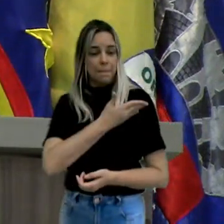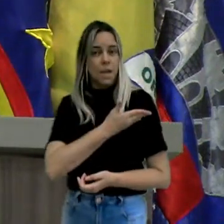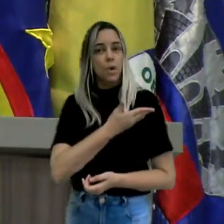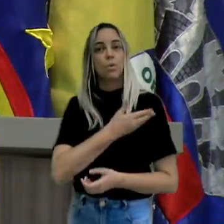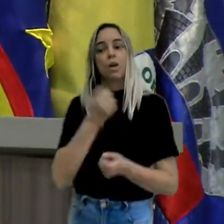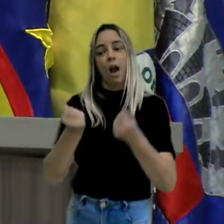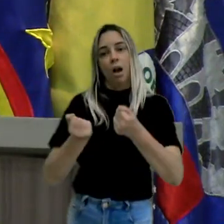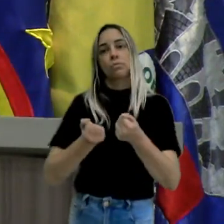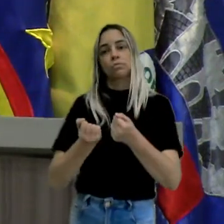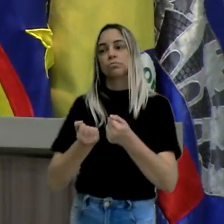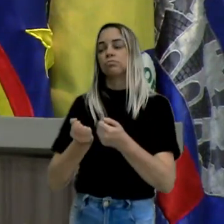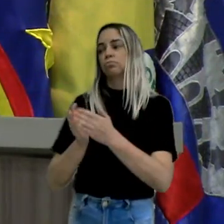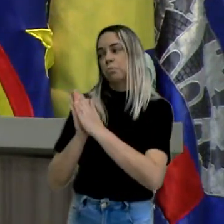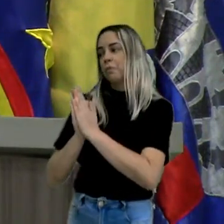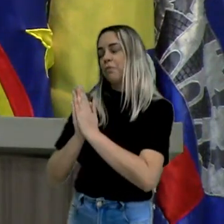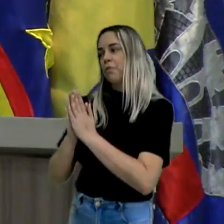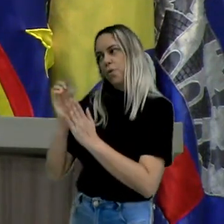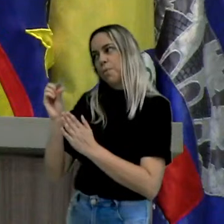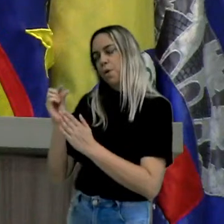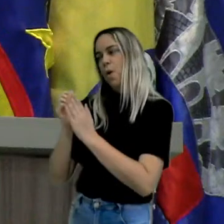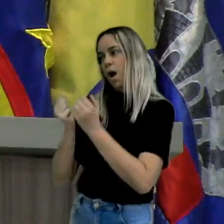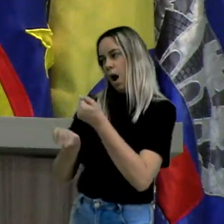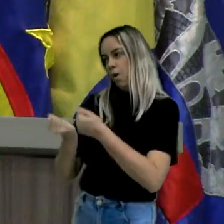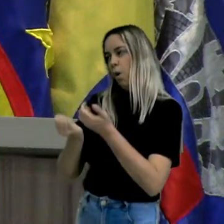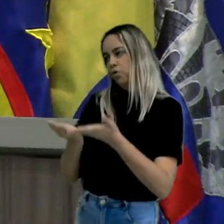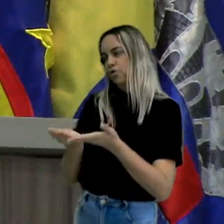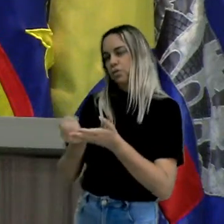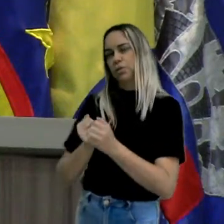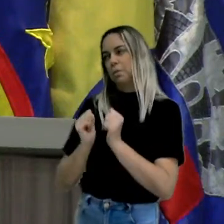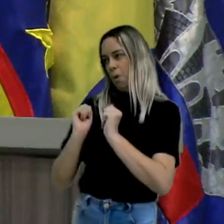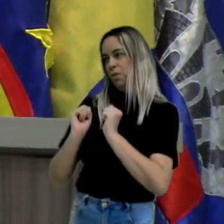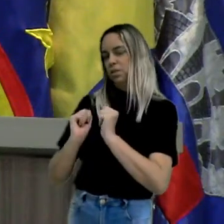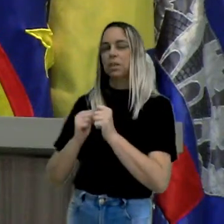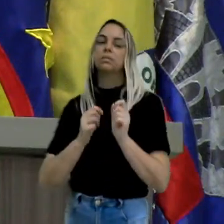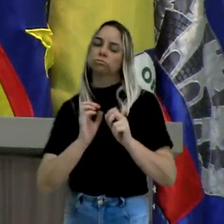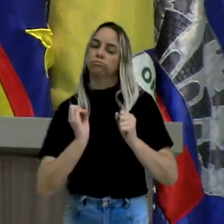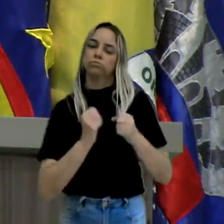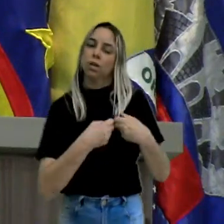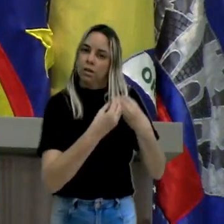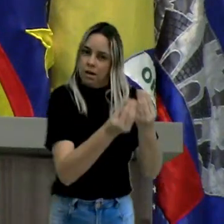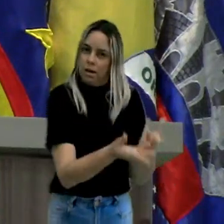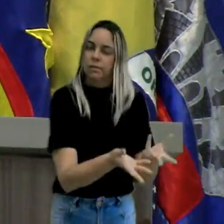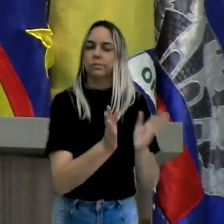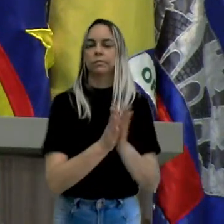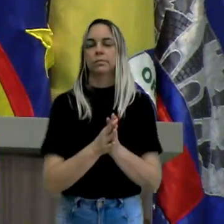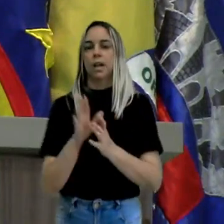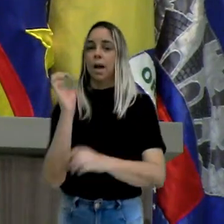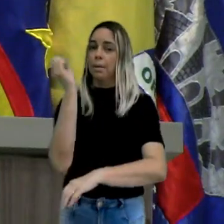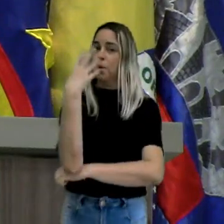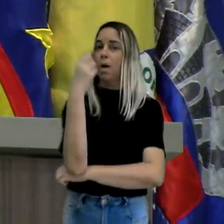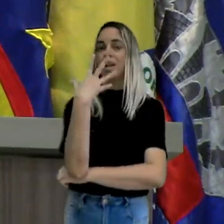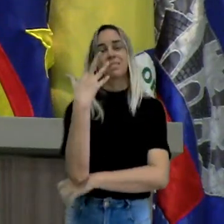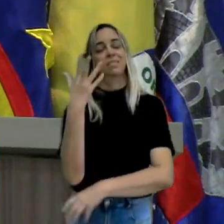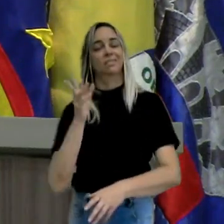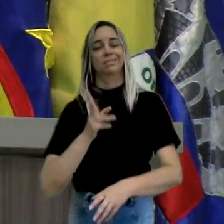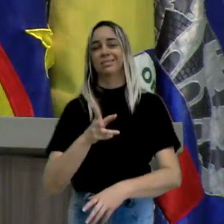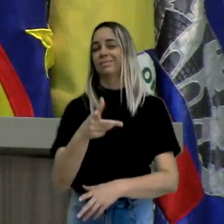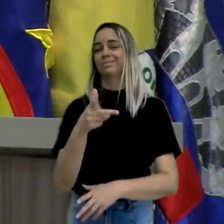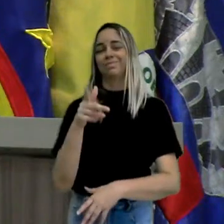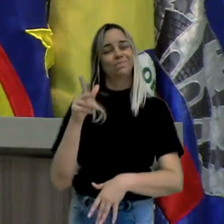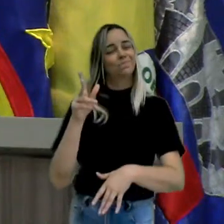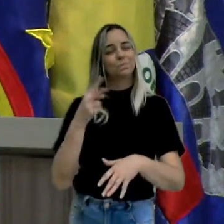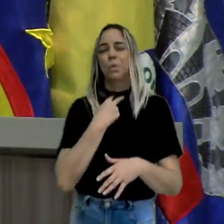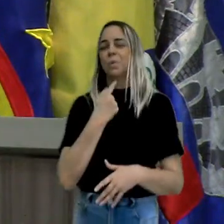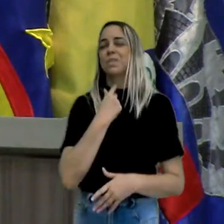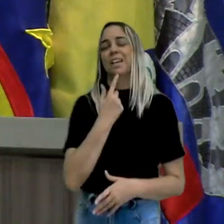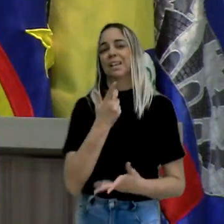alguém ou buscar alguém em Recife, porque nem toda hora tem como vir até de ambulância, mas a gente está aí para fazer sempre o melhor